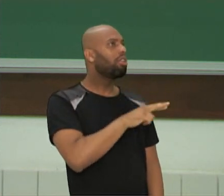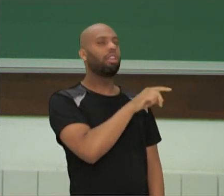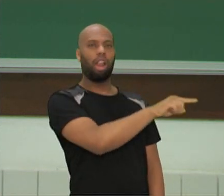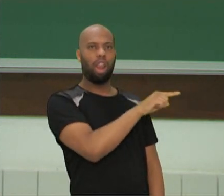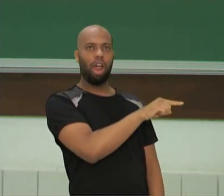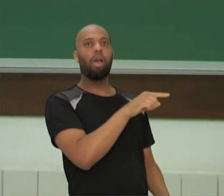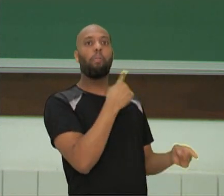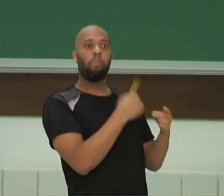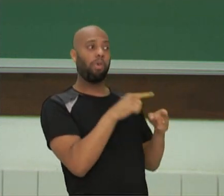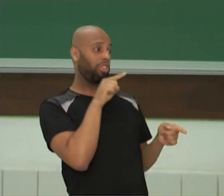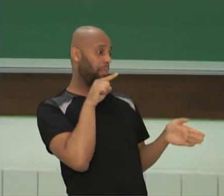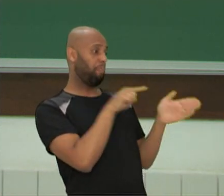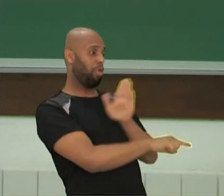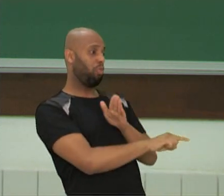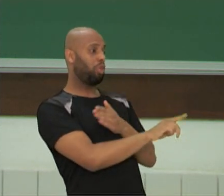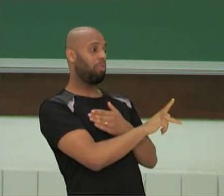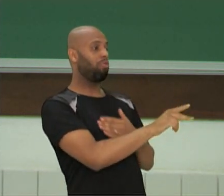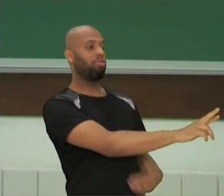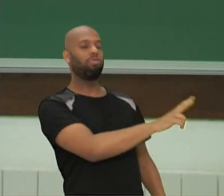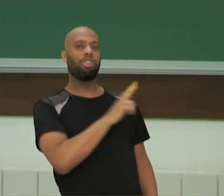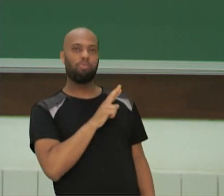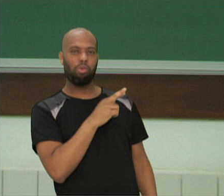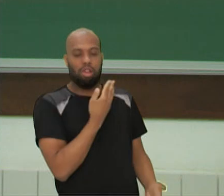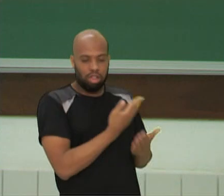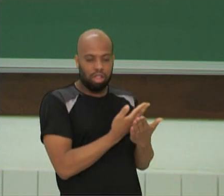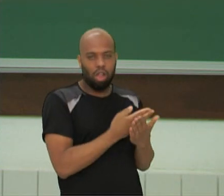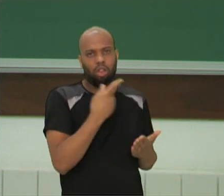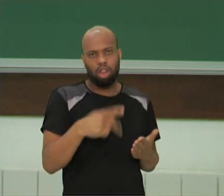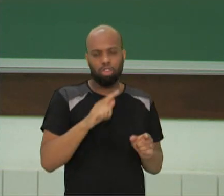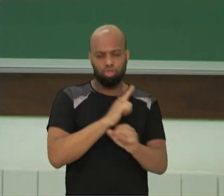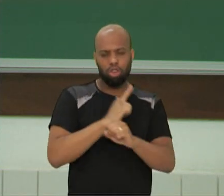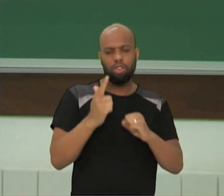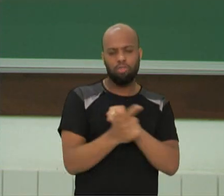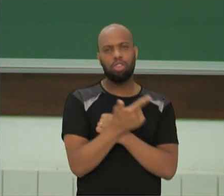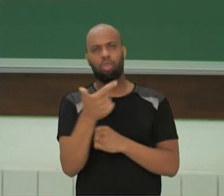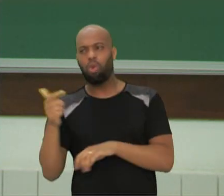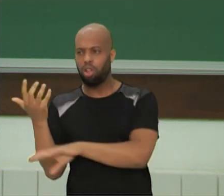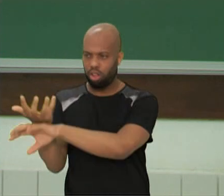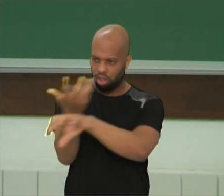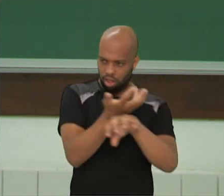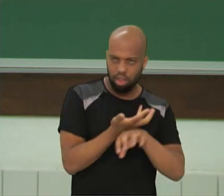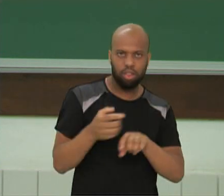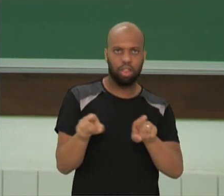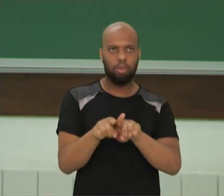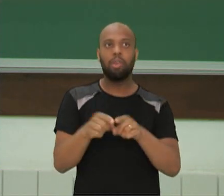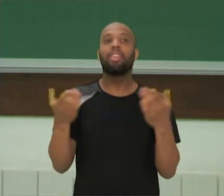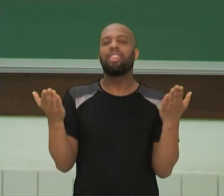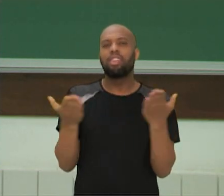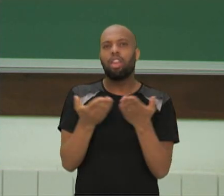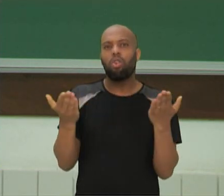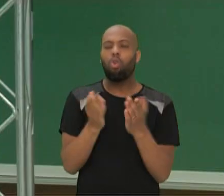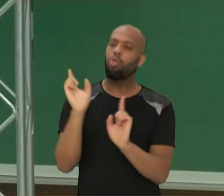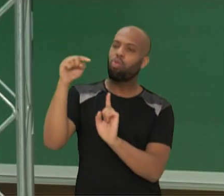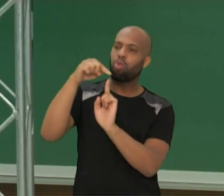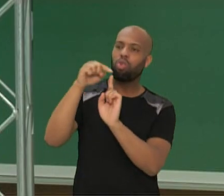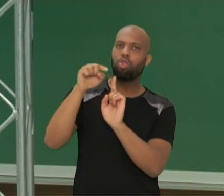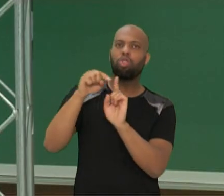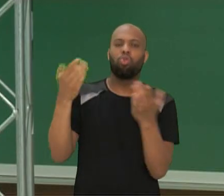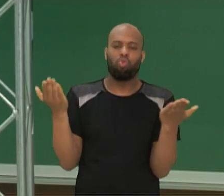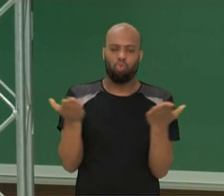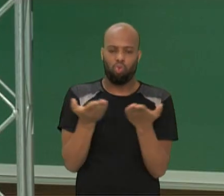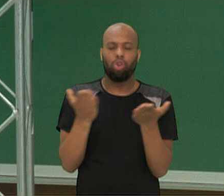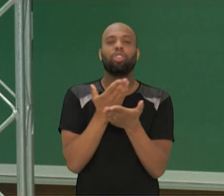que estão sendo apresentados nas aulas, tanto de Geografia quanto das demais disciplinas. E agora a gente já vai ver aqui,